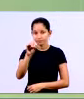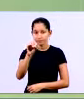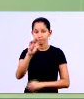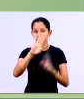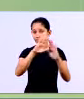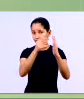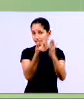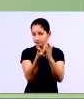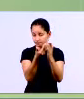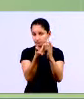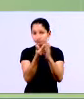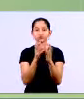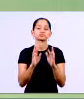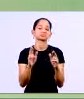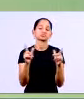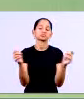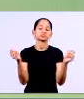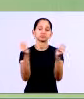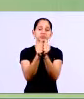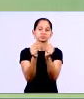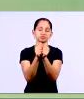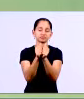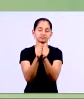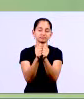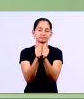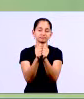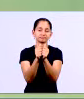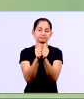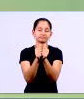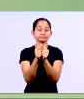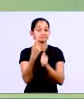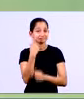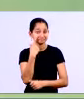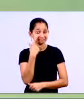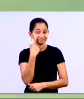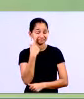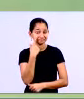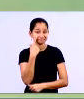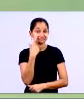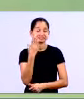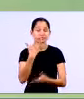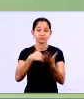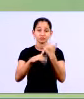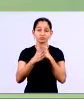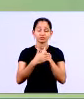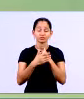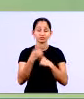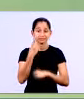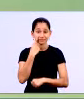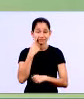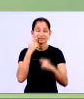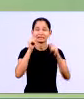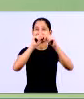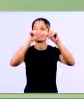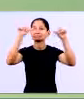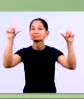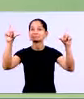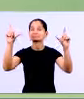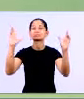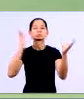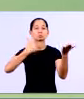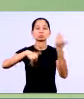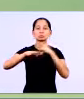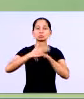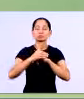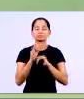Autoescola, vogais diferentes, então fica tudo juntinho. Aí vai o povo gastar dinheiro para mudar As placas, né?